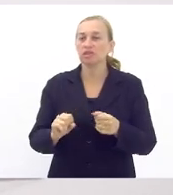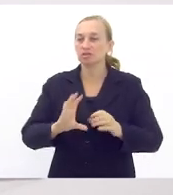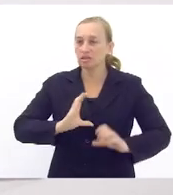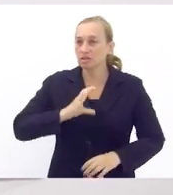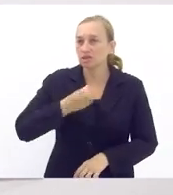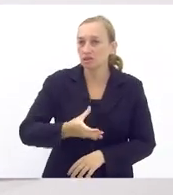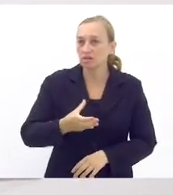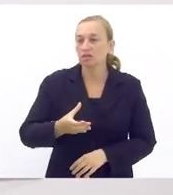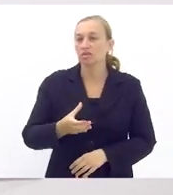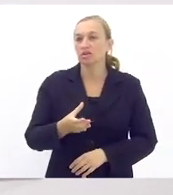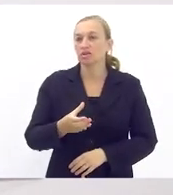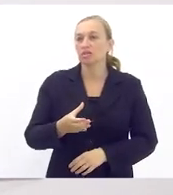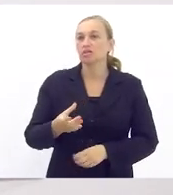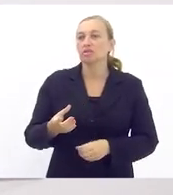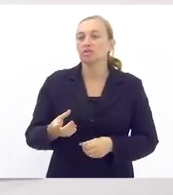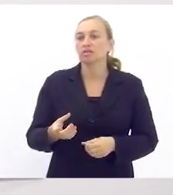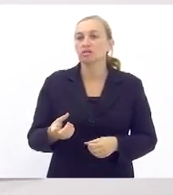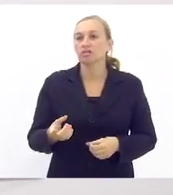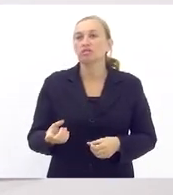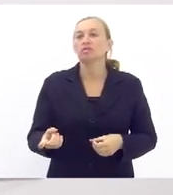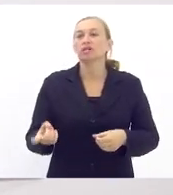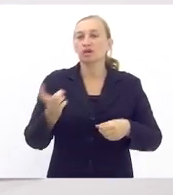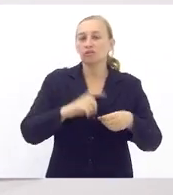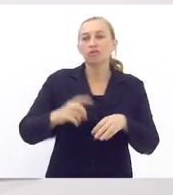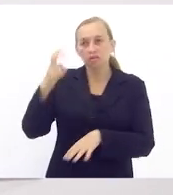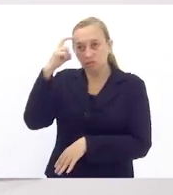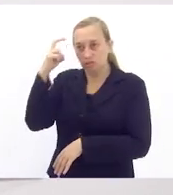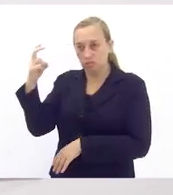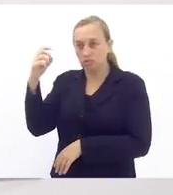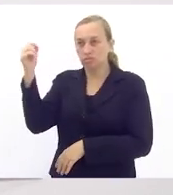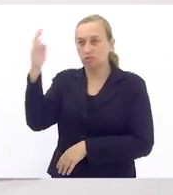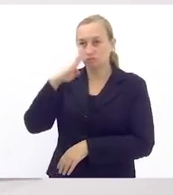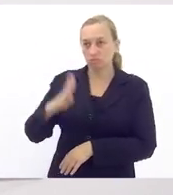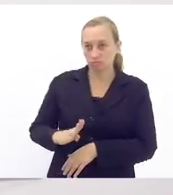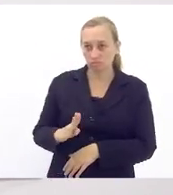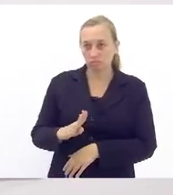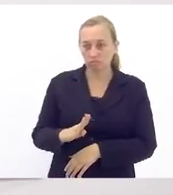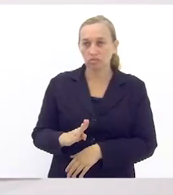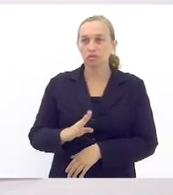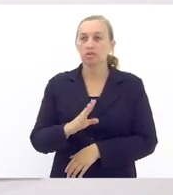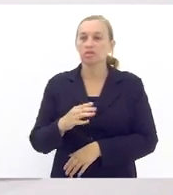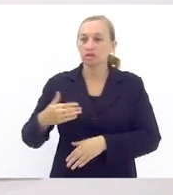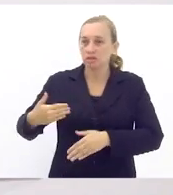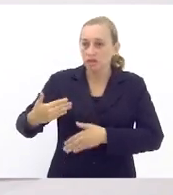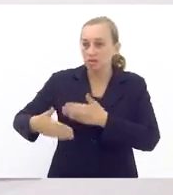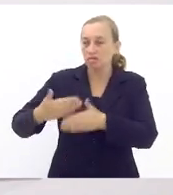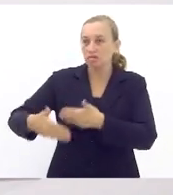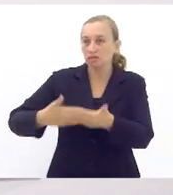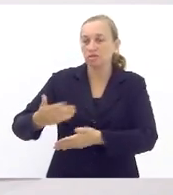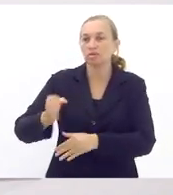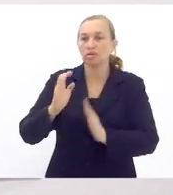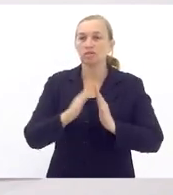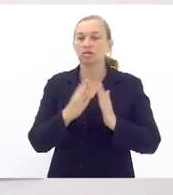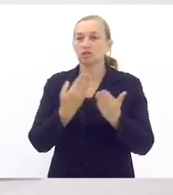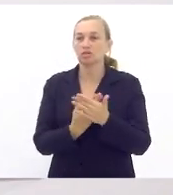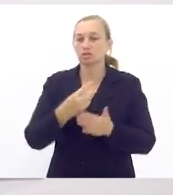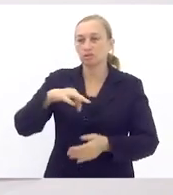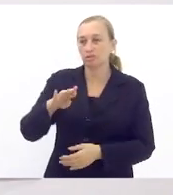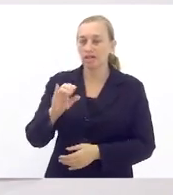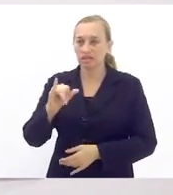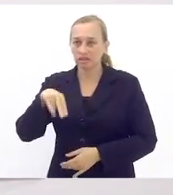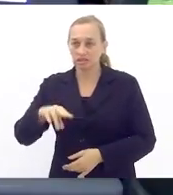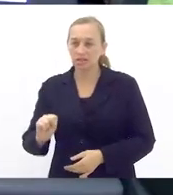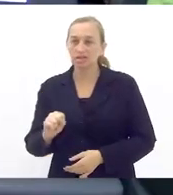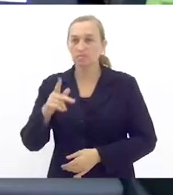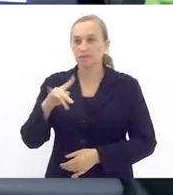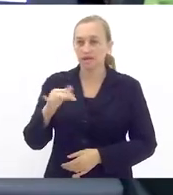coragem seja o retorno da cultura brasileira e que a gente de vida longa a escola estadual Martins Pena Obrigado